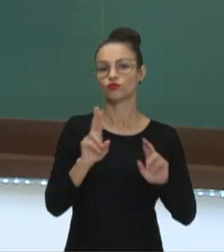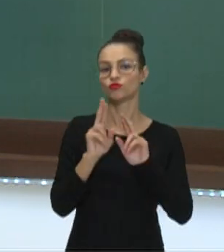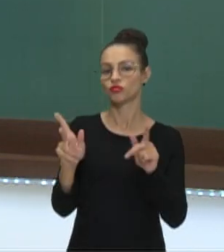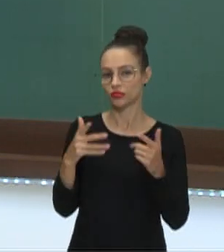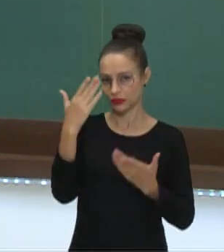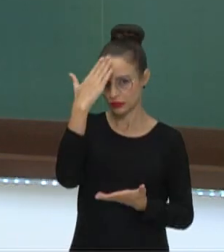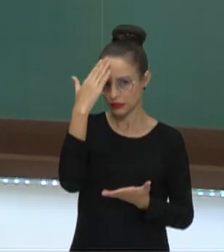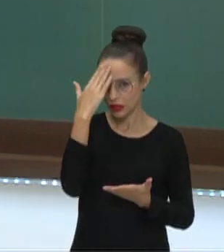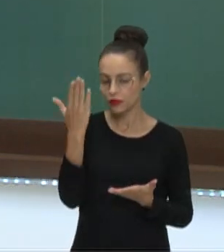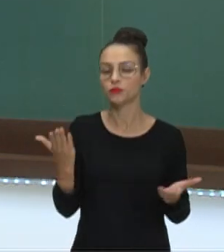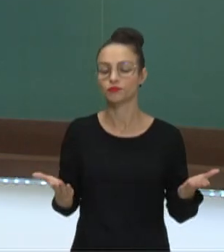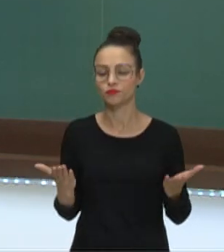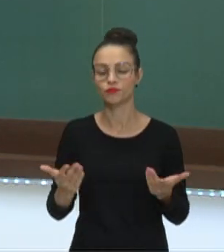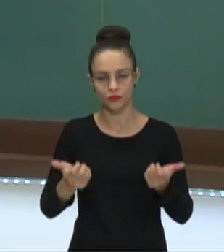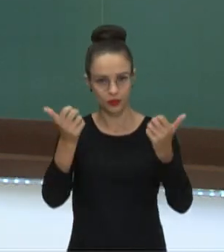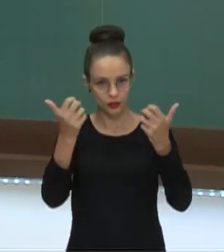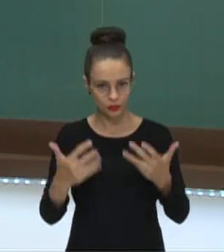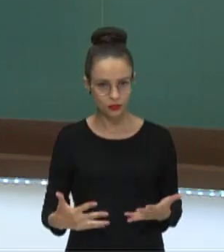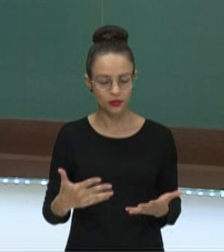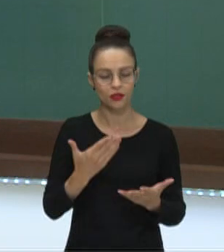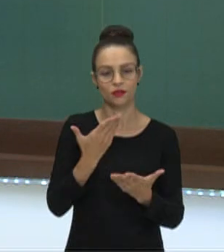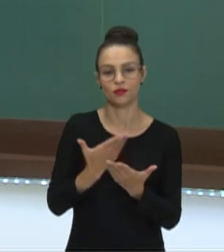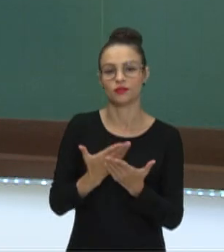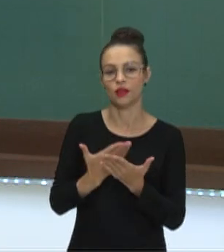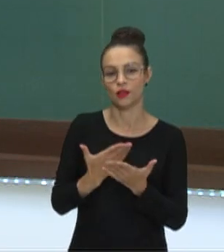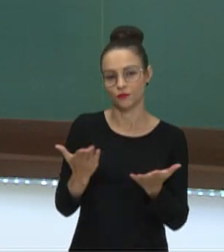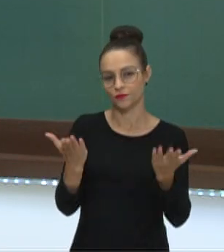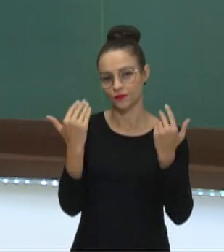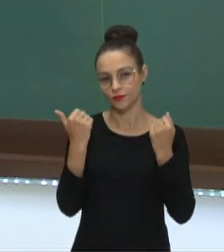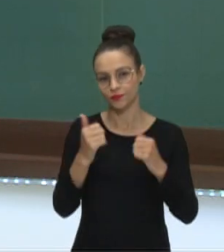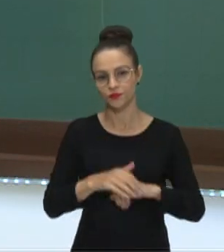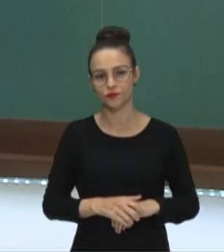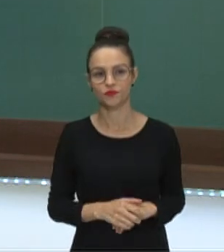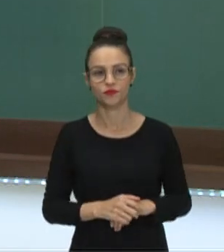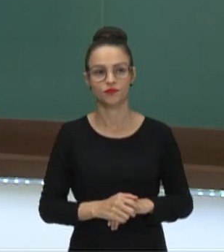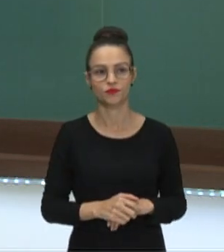diferenciar? Então, vamos falar sobre isso nessa aula. Vamos lá? Let's go!